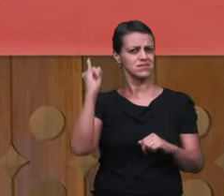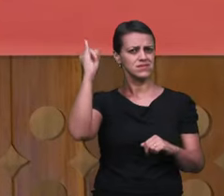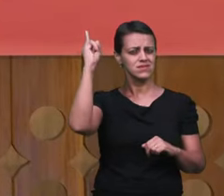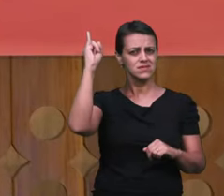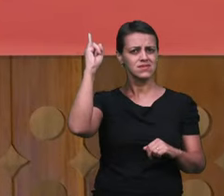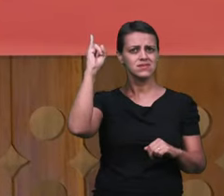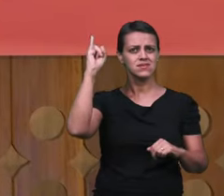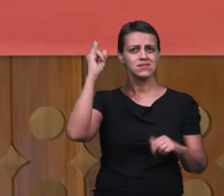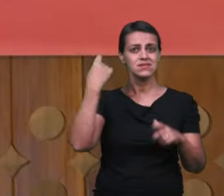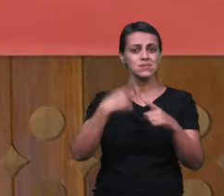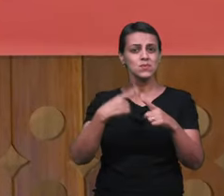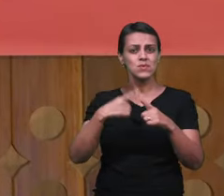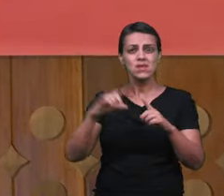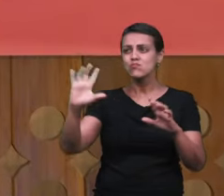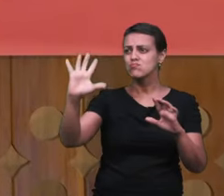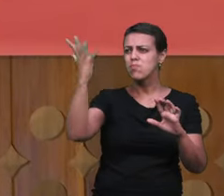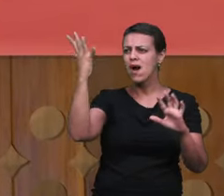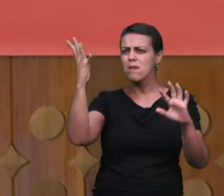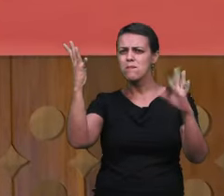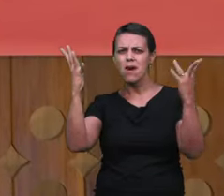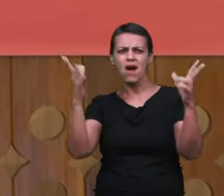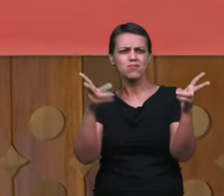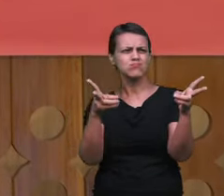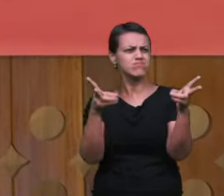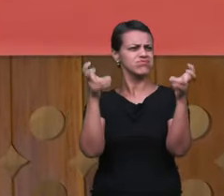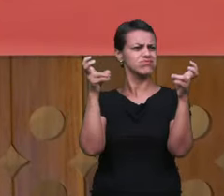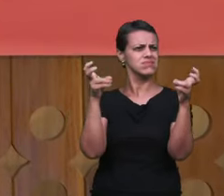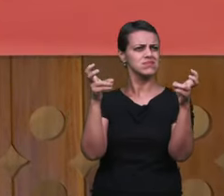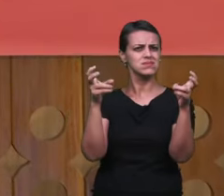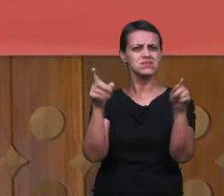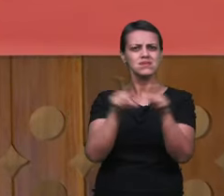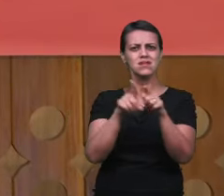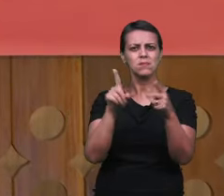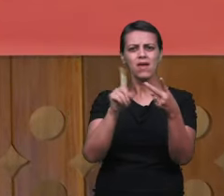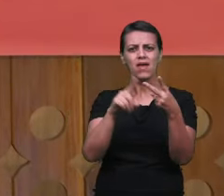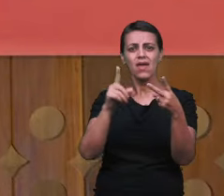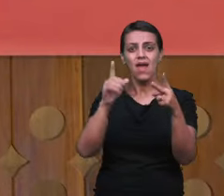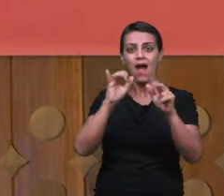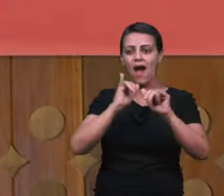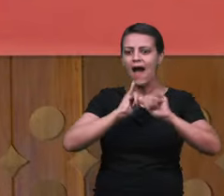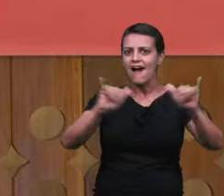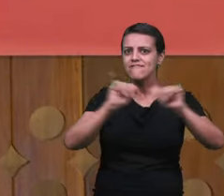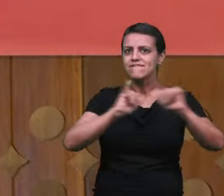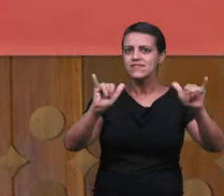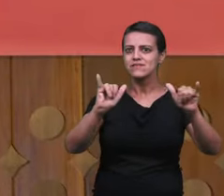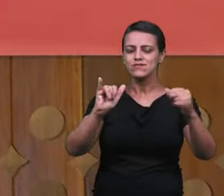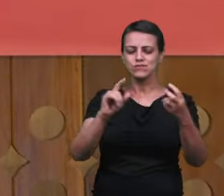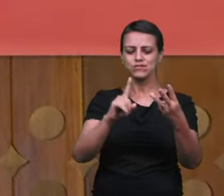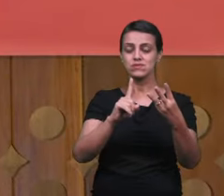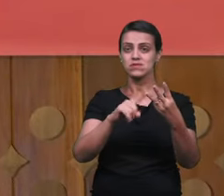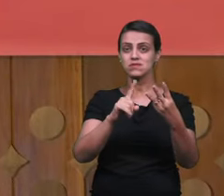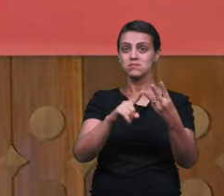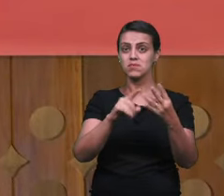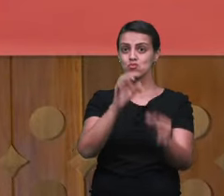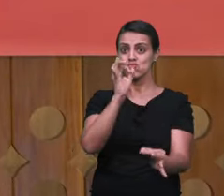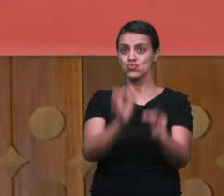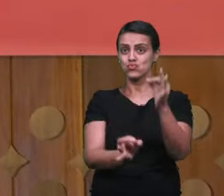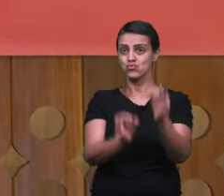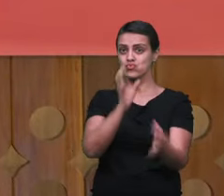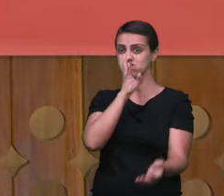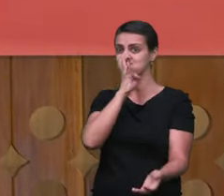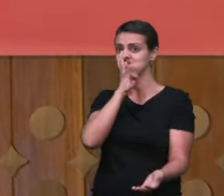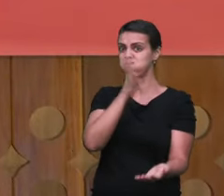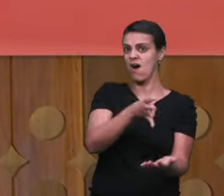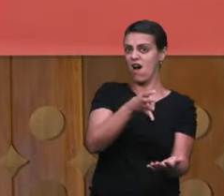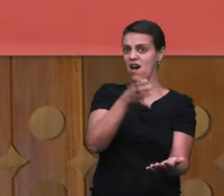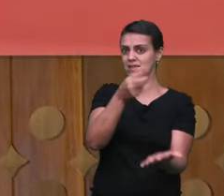são avisos e são juízos. A partir da quarta